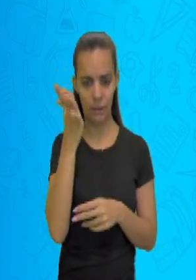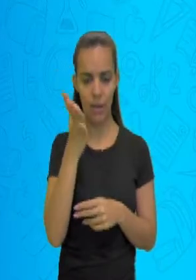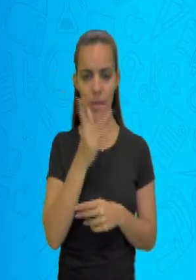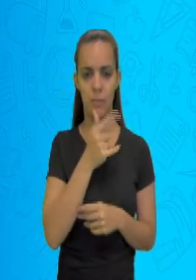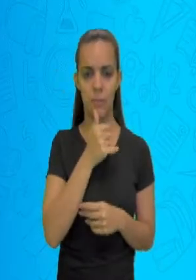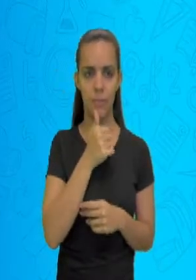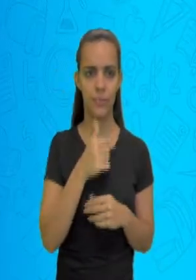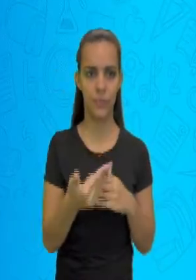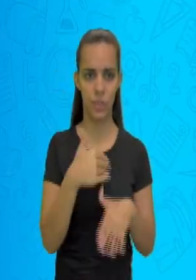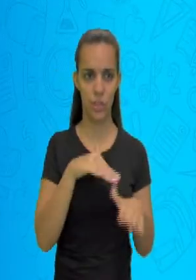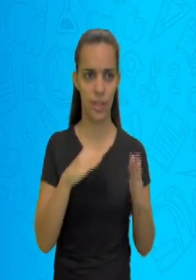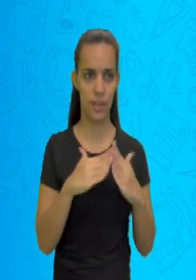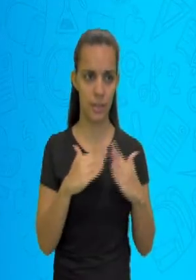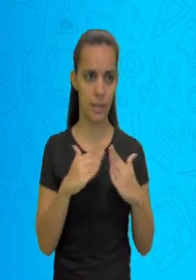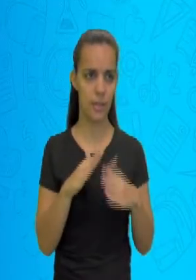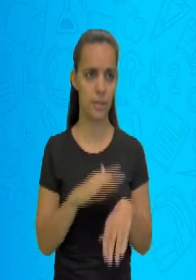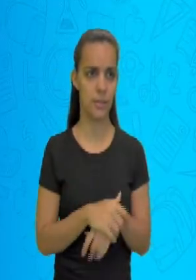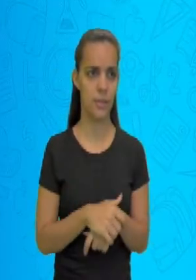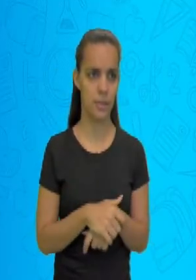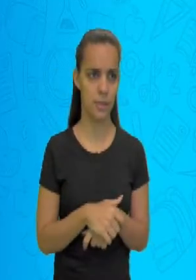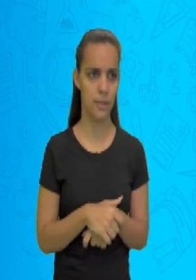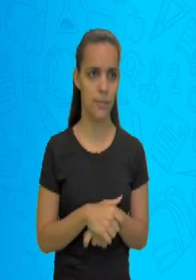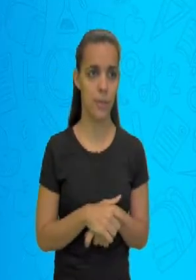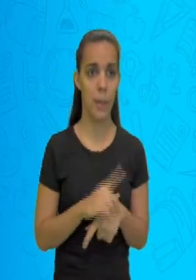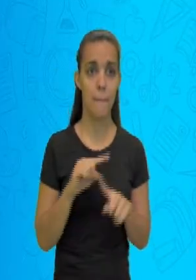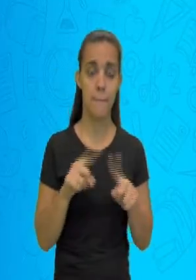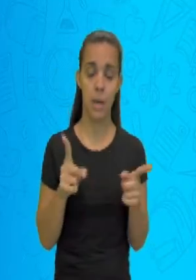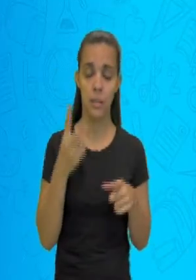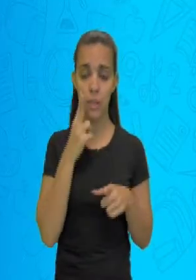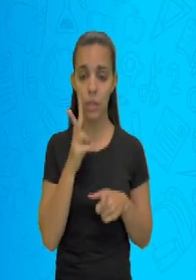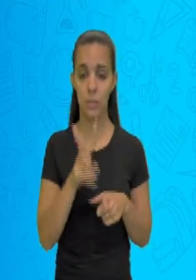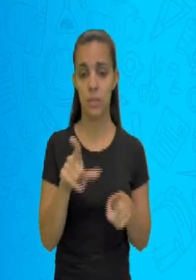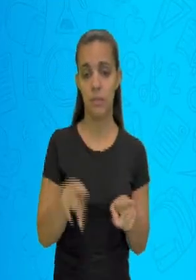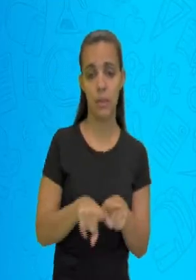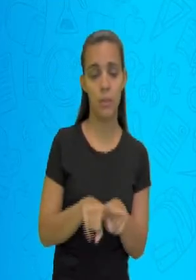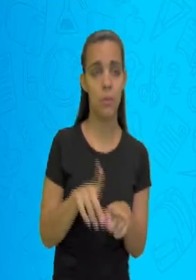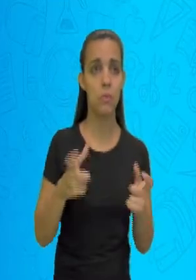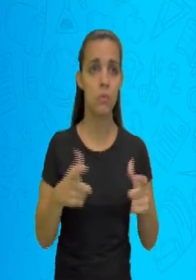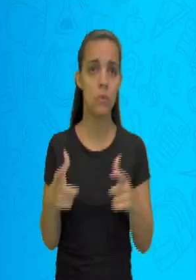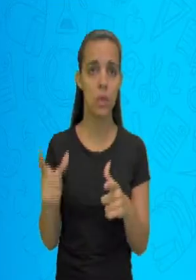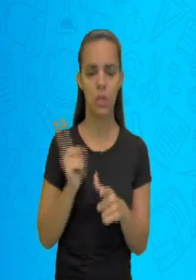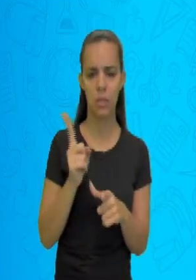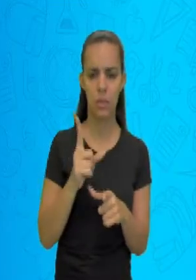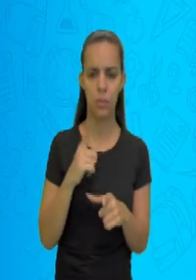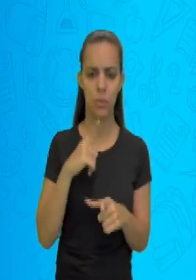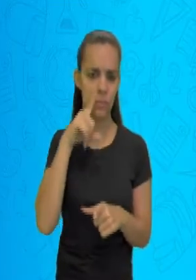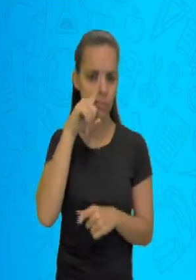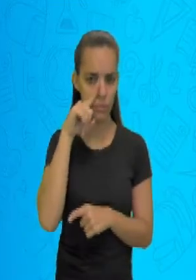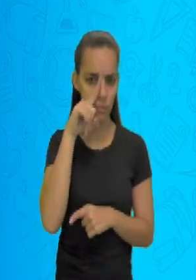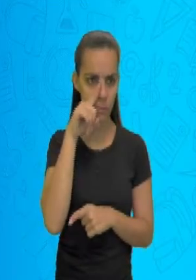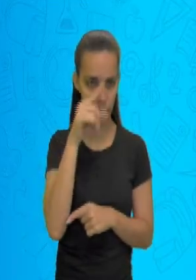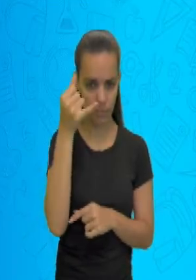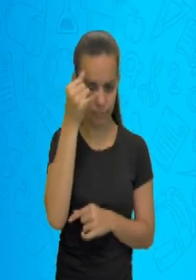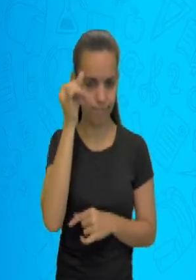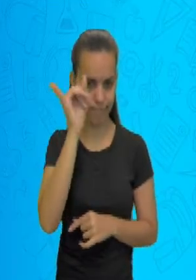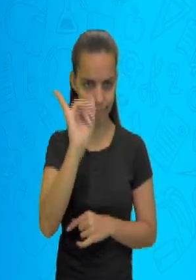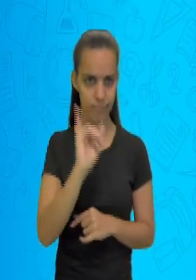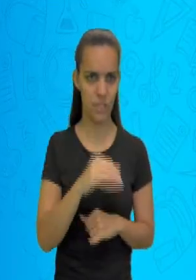mais próximo, desde que a gente não corra risco de recursos hídricos, facilita muito a